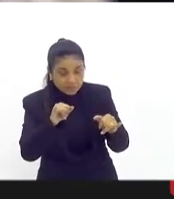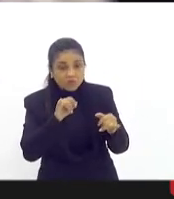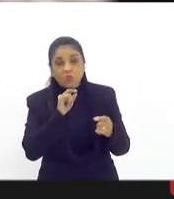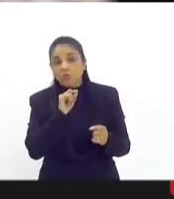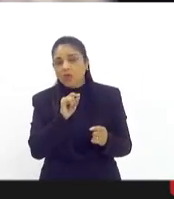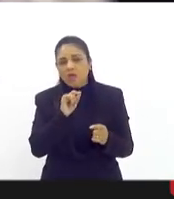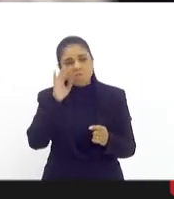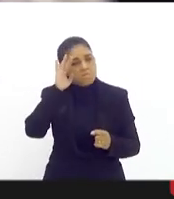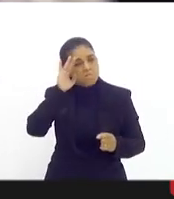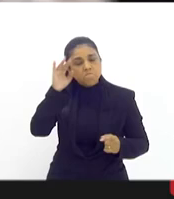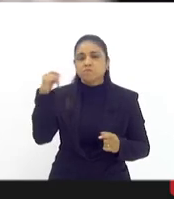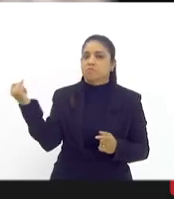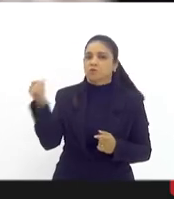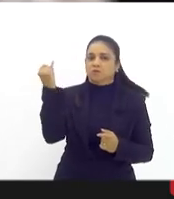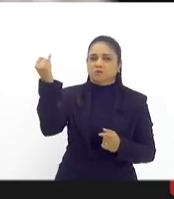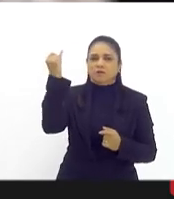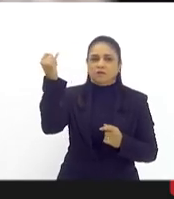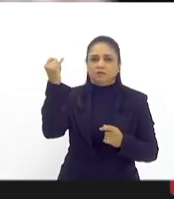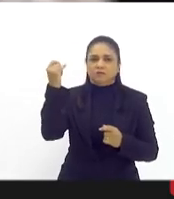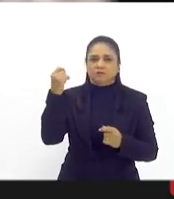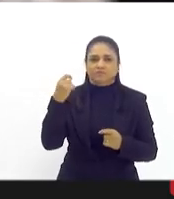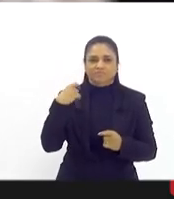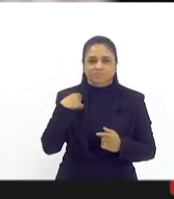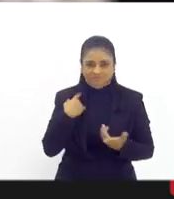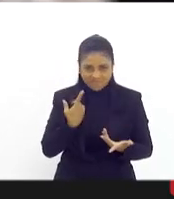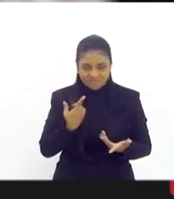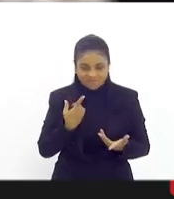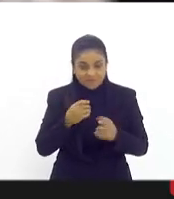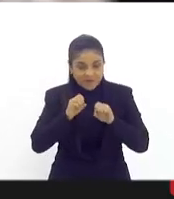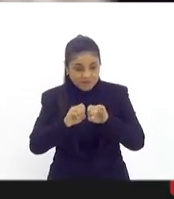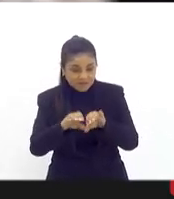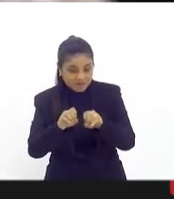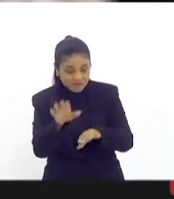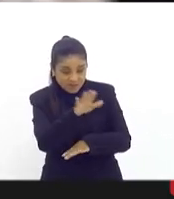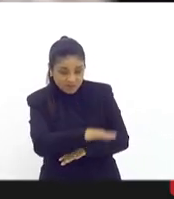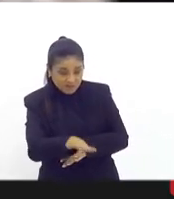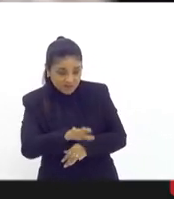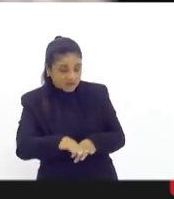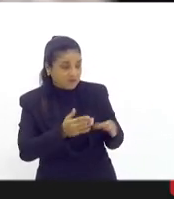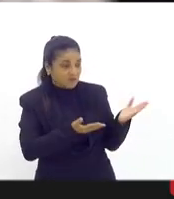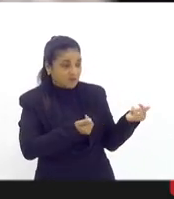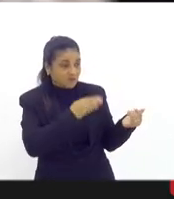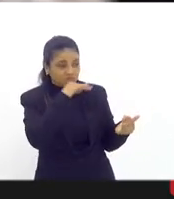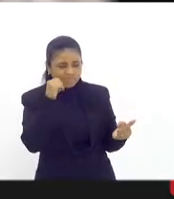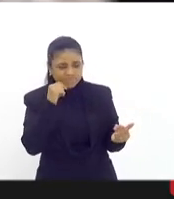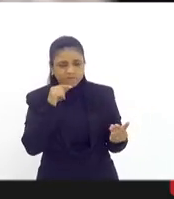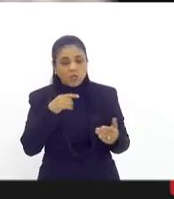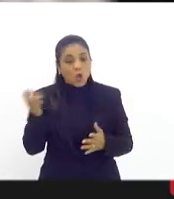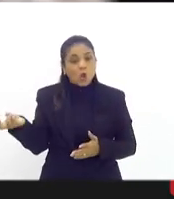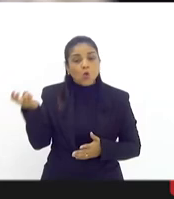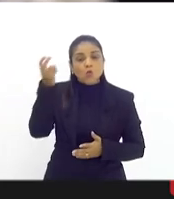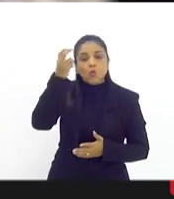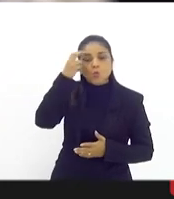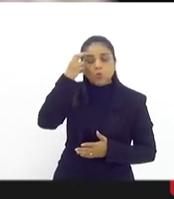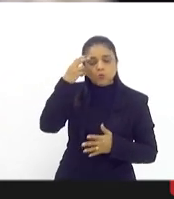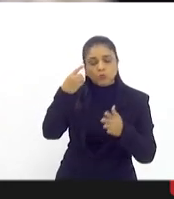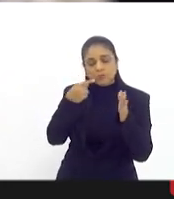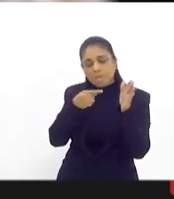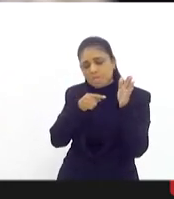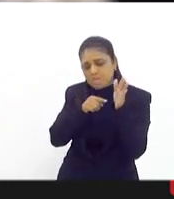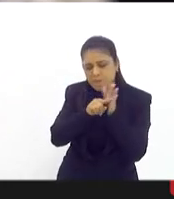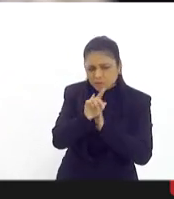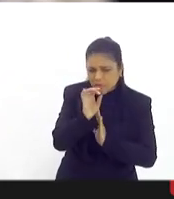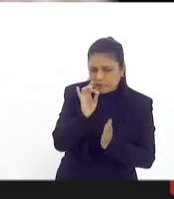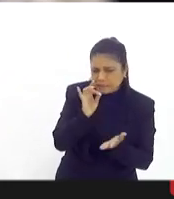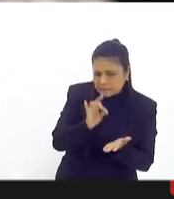importante e fundamental preocupação que a gente precisa ter quando ensina jovens, crianças e adolescentes. É criar a cultura do questionamento, que é o que eu gosto de chamar. A cultura